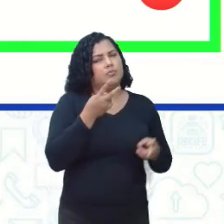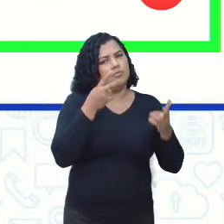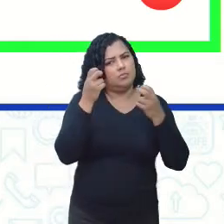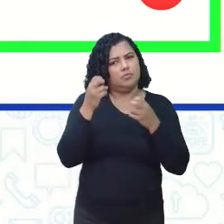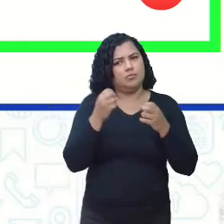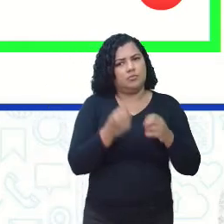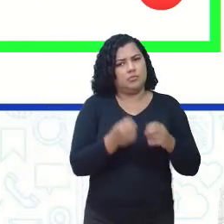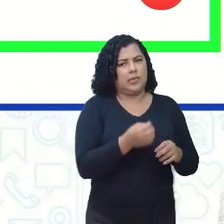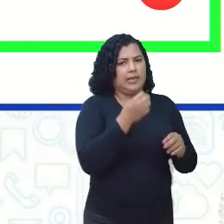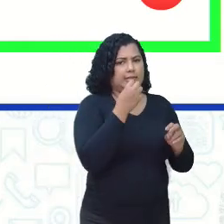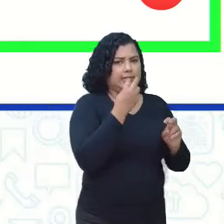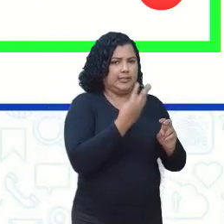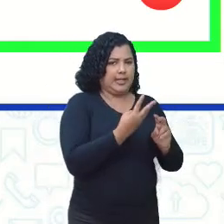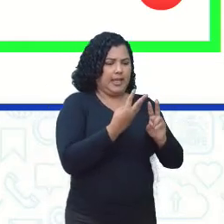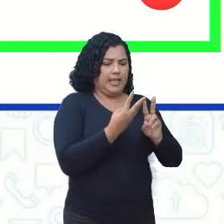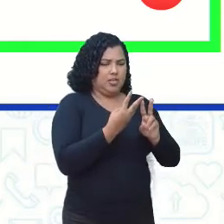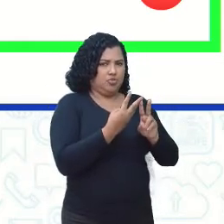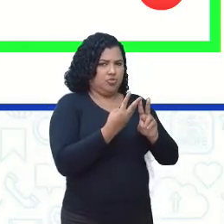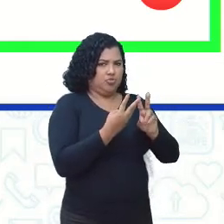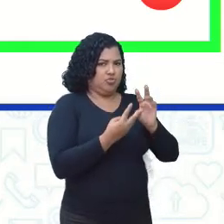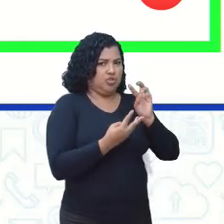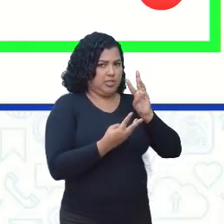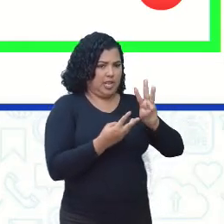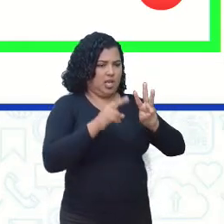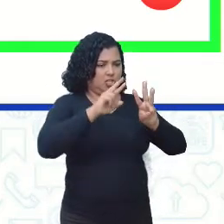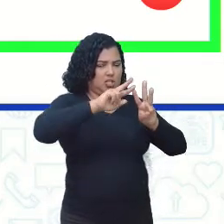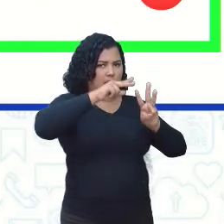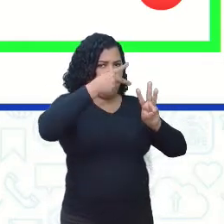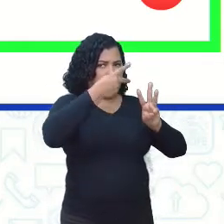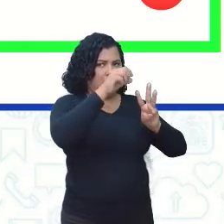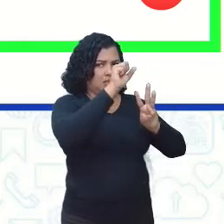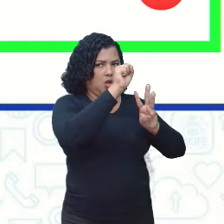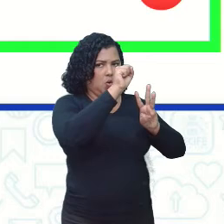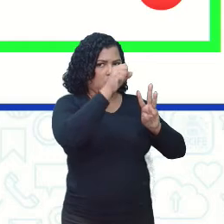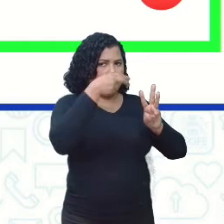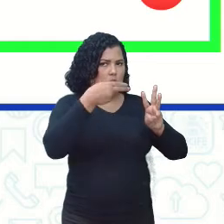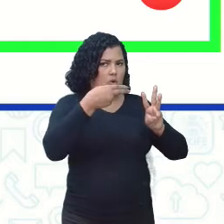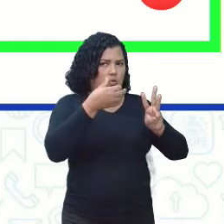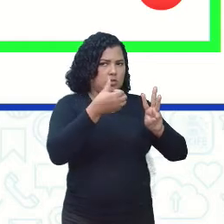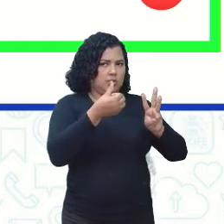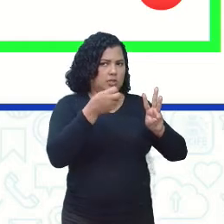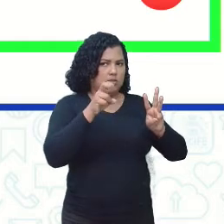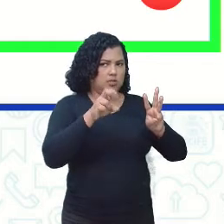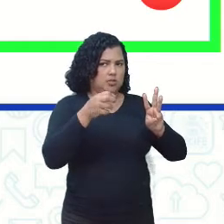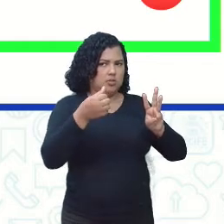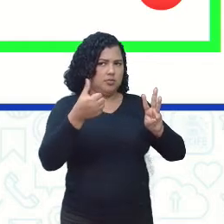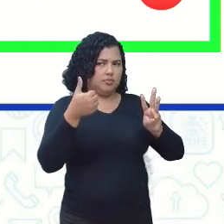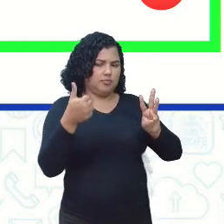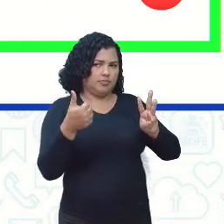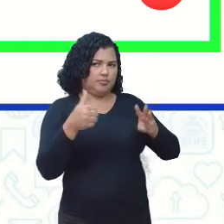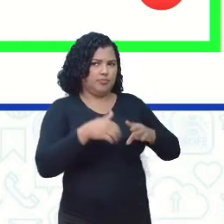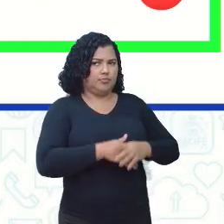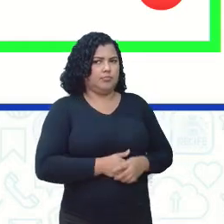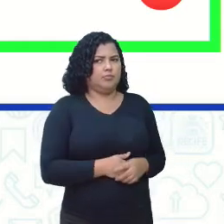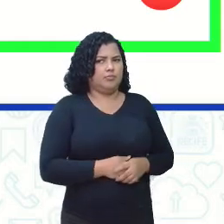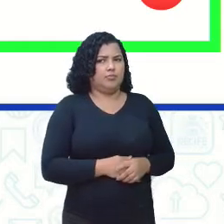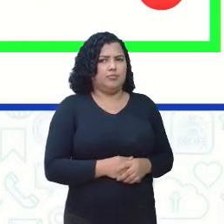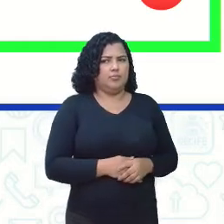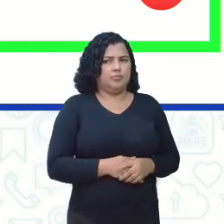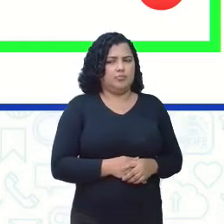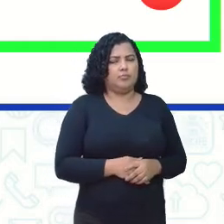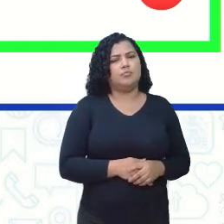6.561. Para e pensa antes de olhar para o lado de cá do que está destacado em verde. 3 elevado à